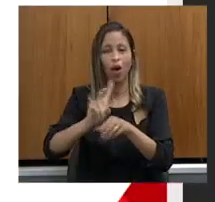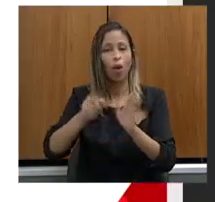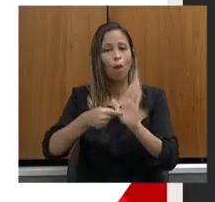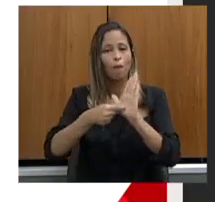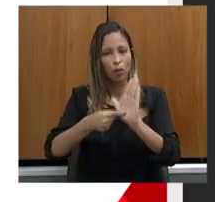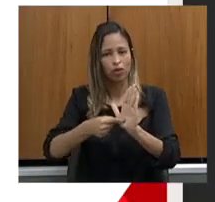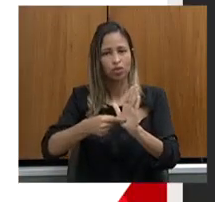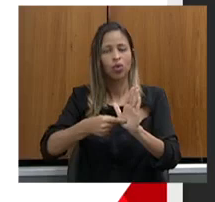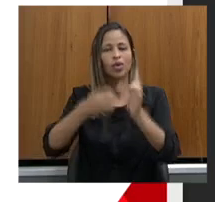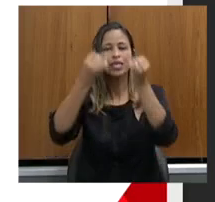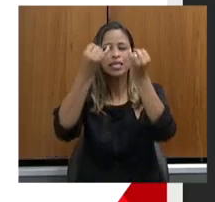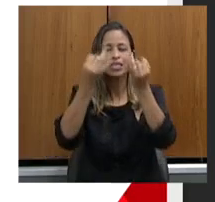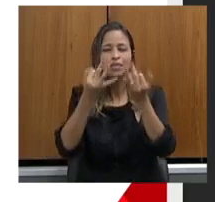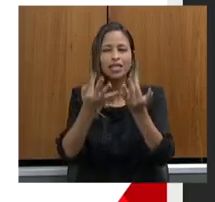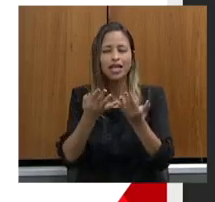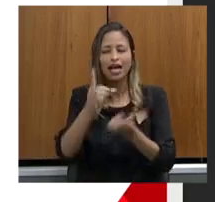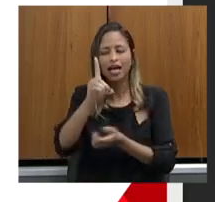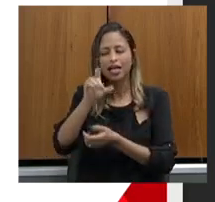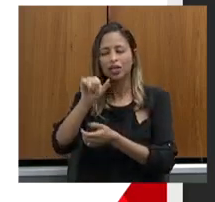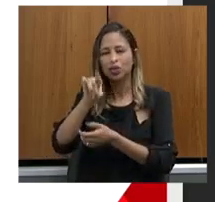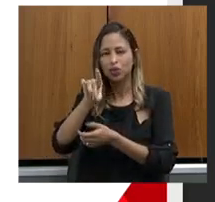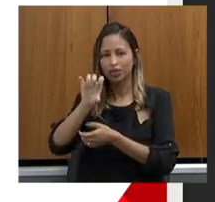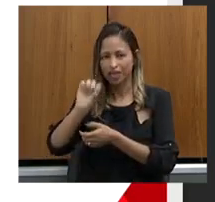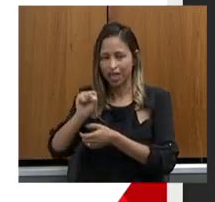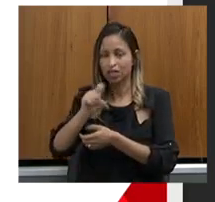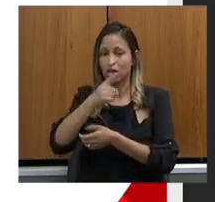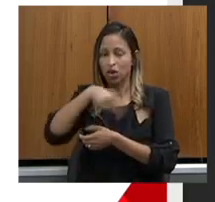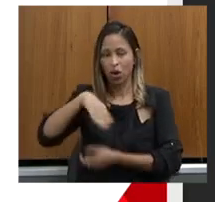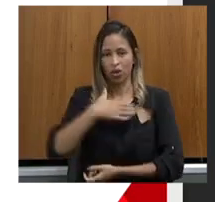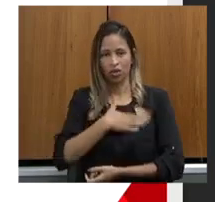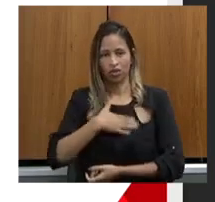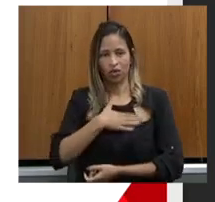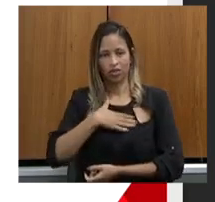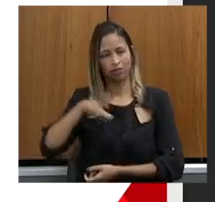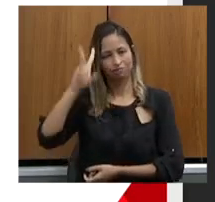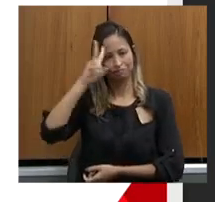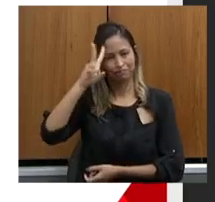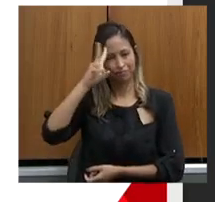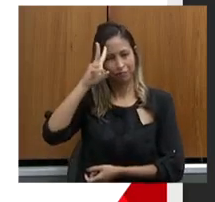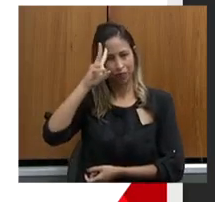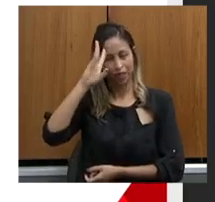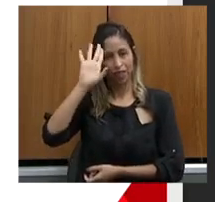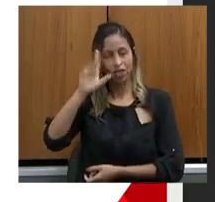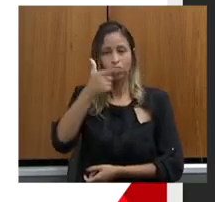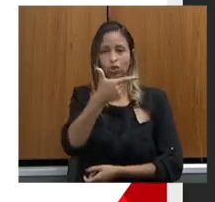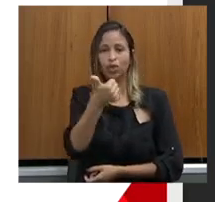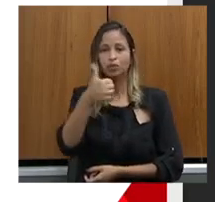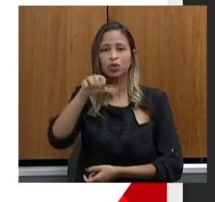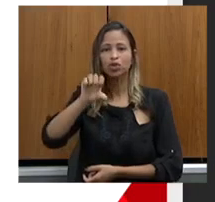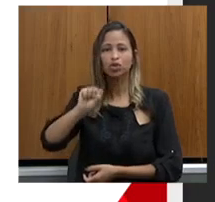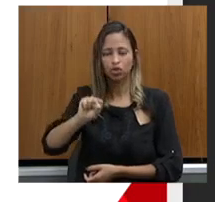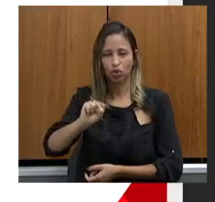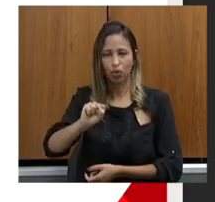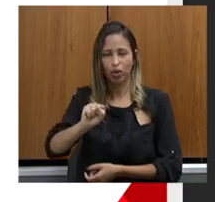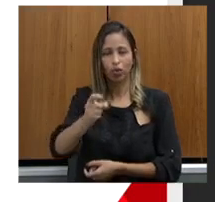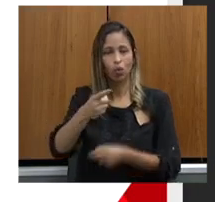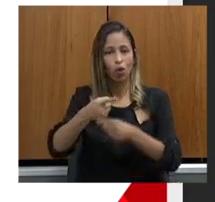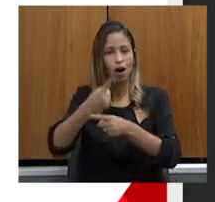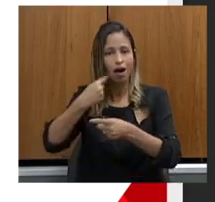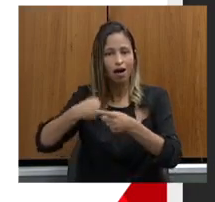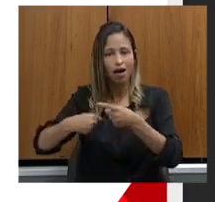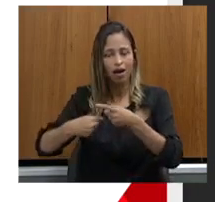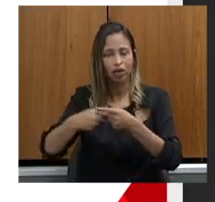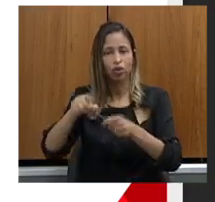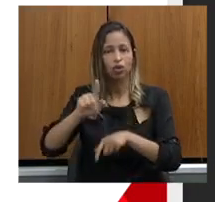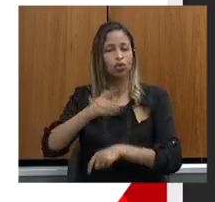bastante dados mas a gente eu gostaria de rememorar Chegamos em 2018 né o ano anterior ao